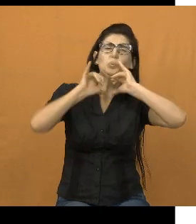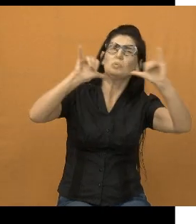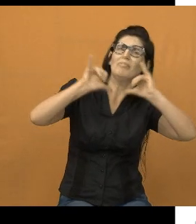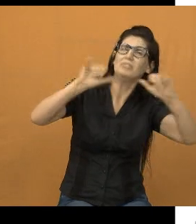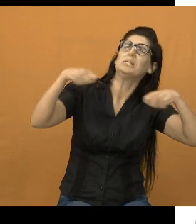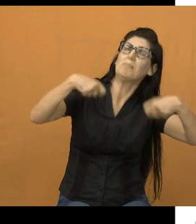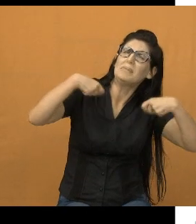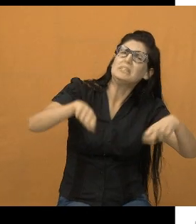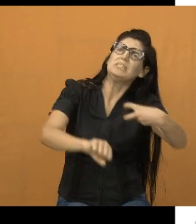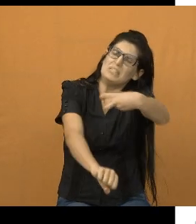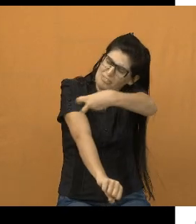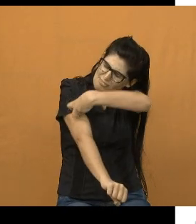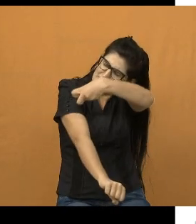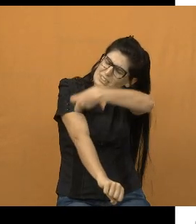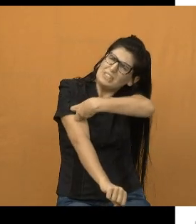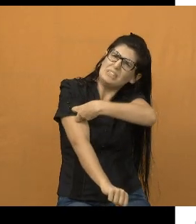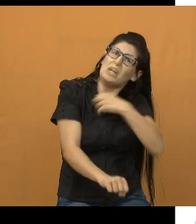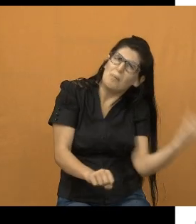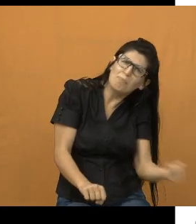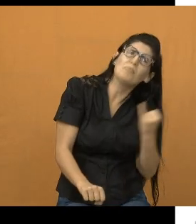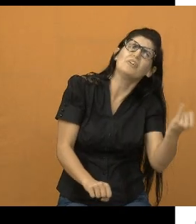ano.